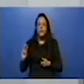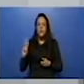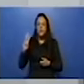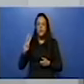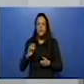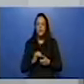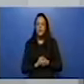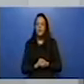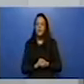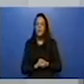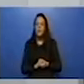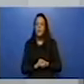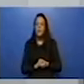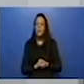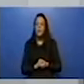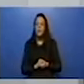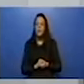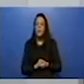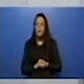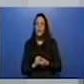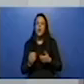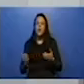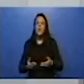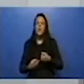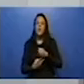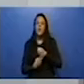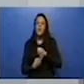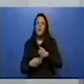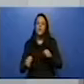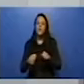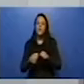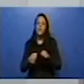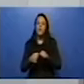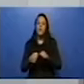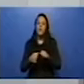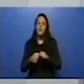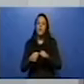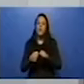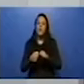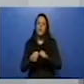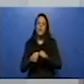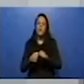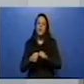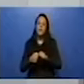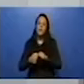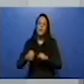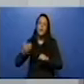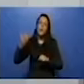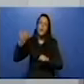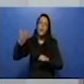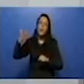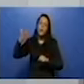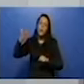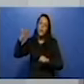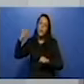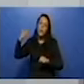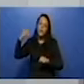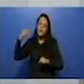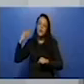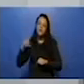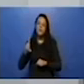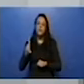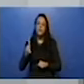Perfeito. To do, que é fazer. No passado, dizendo que eu fiz, fizeram, vai